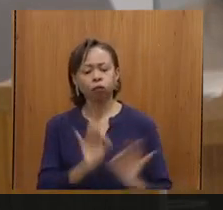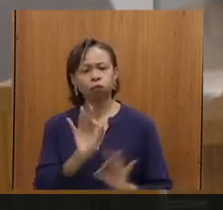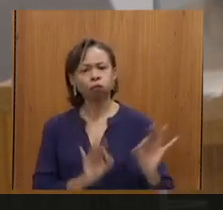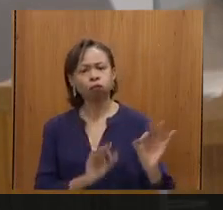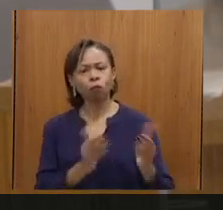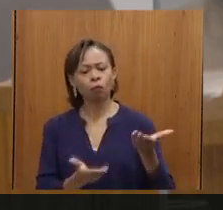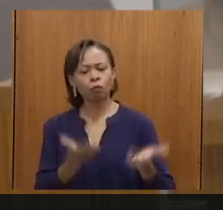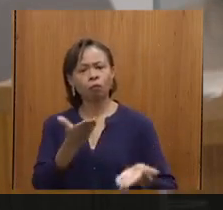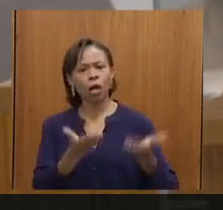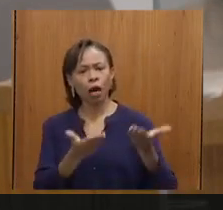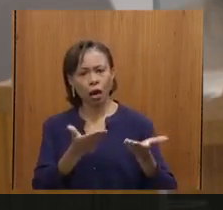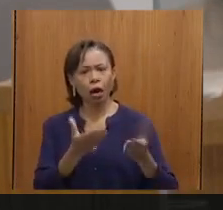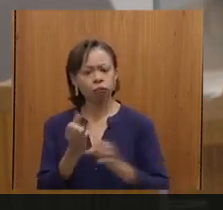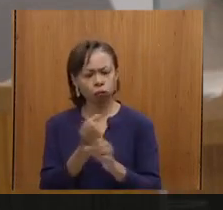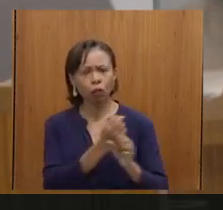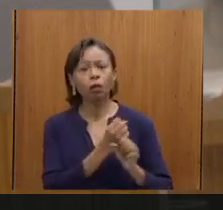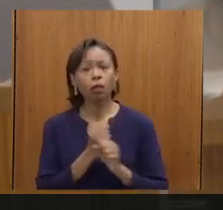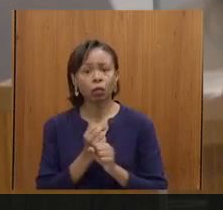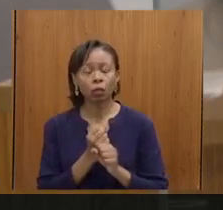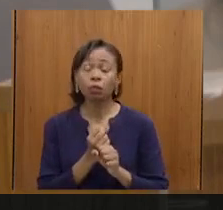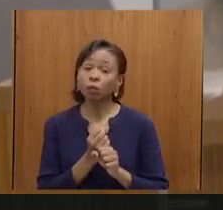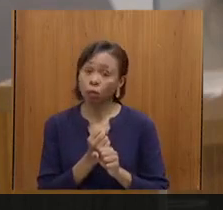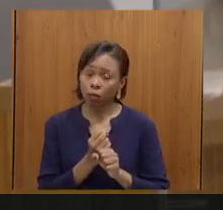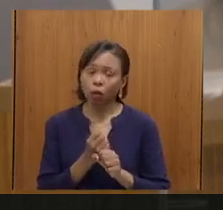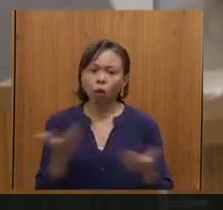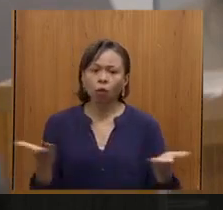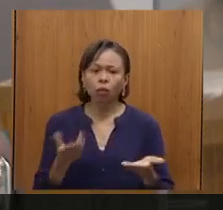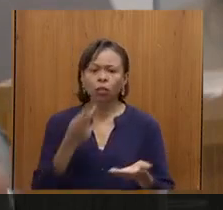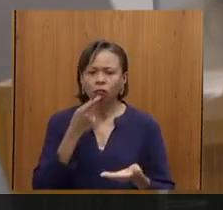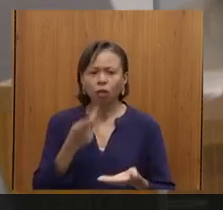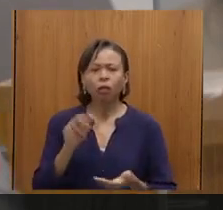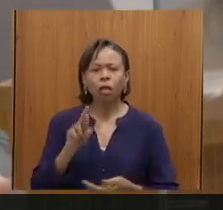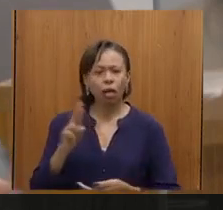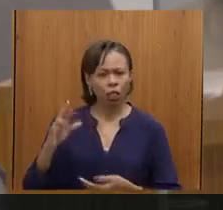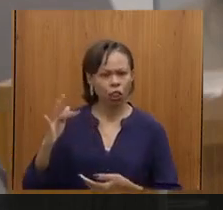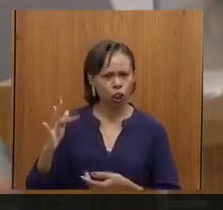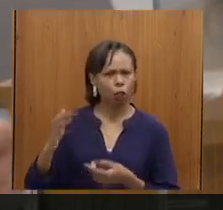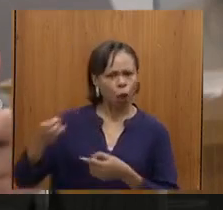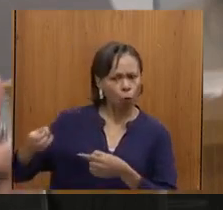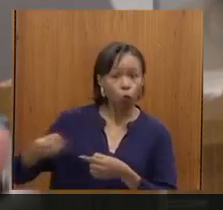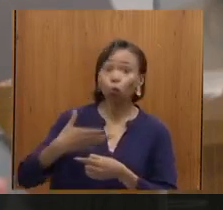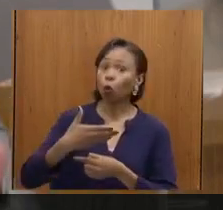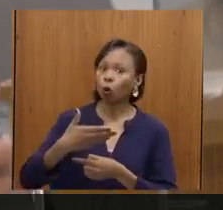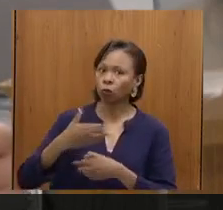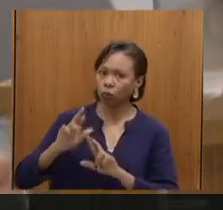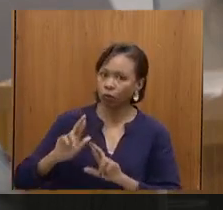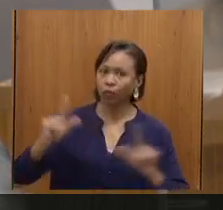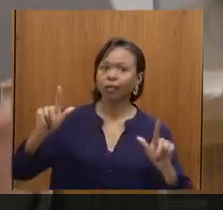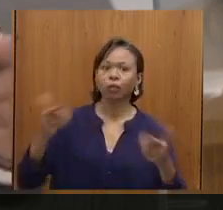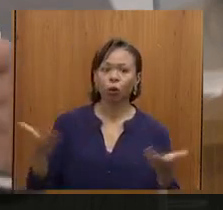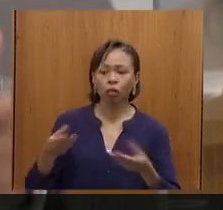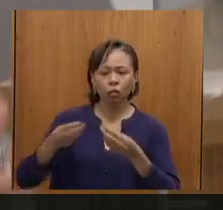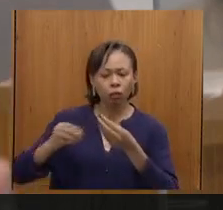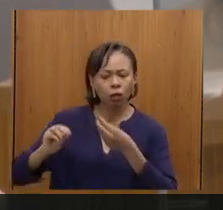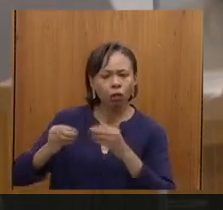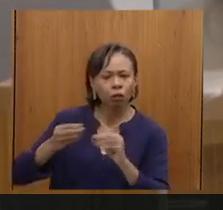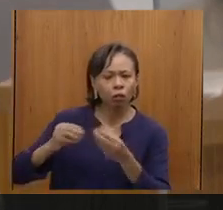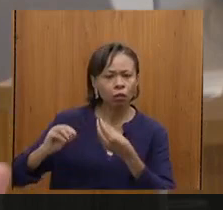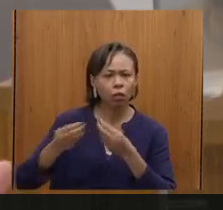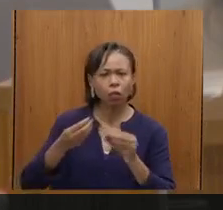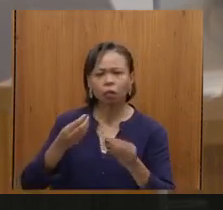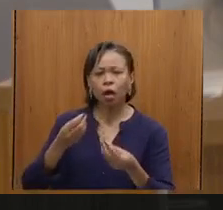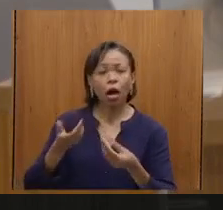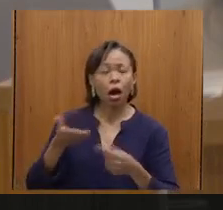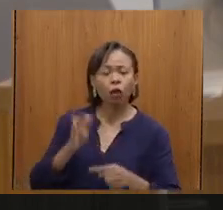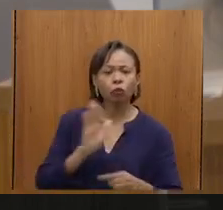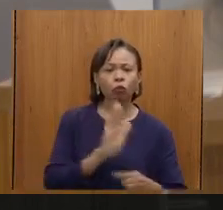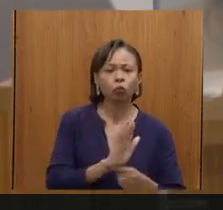digamos assim. Então, nós estamos falando de um regime hoje muito mais moderno, muito mais flexível, que dá muito mais autonomia